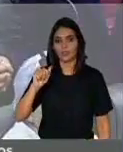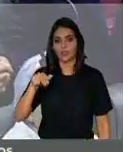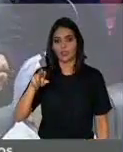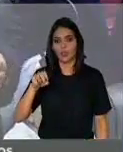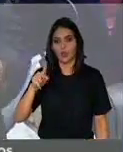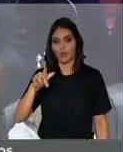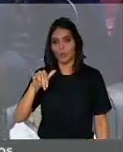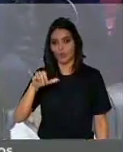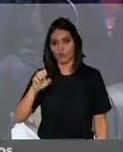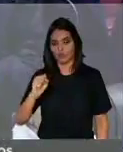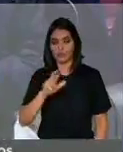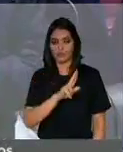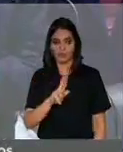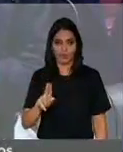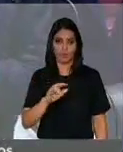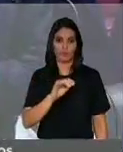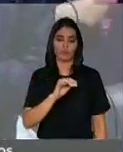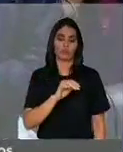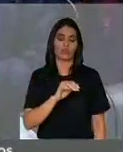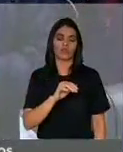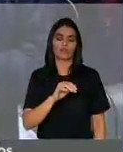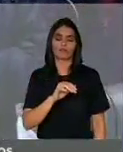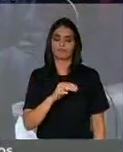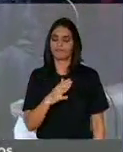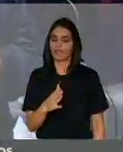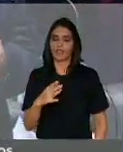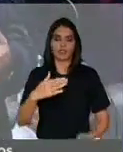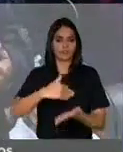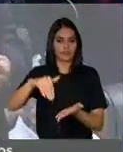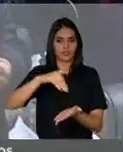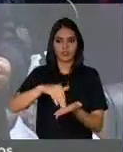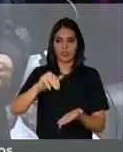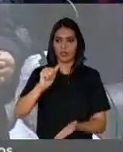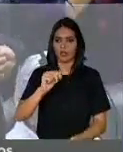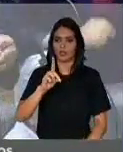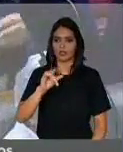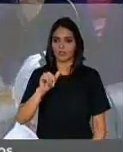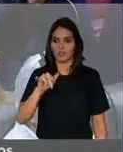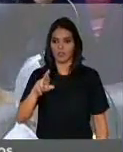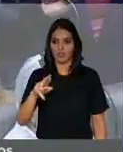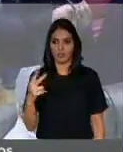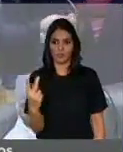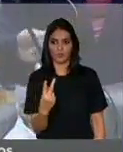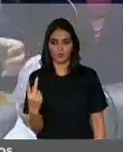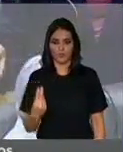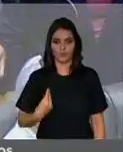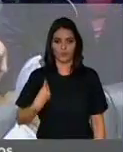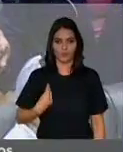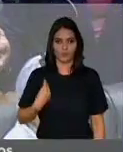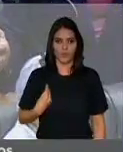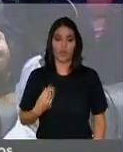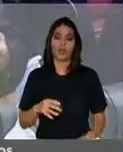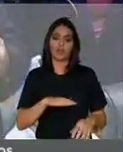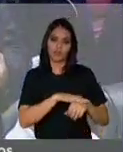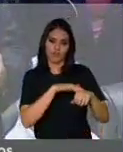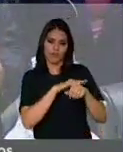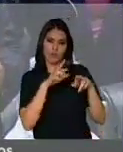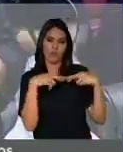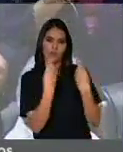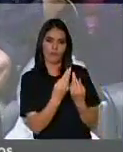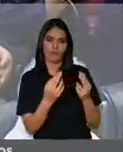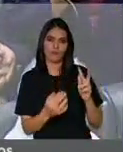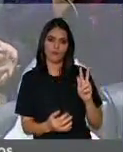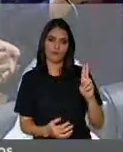e também a secretária Adair, que está conosco. E nós viemos agora da FUNASA. Nós colocamos a